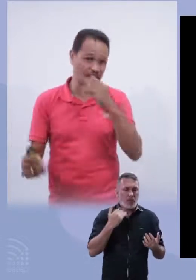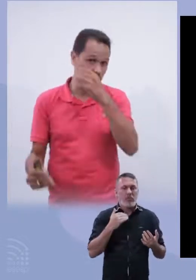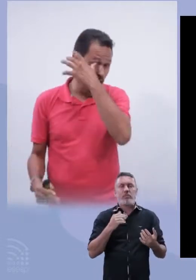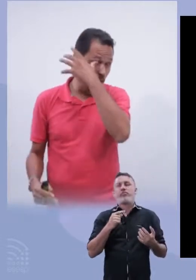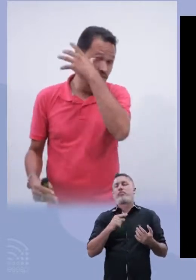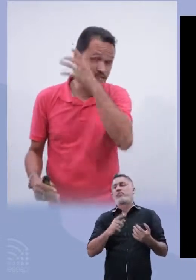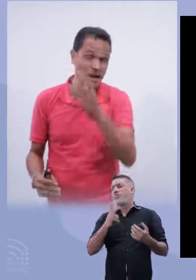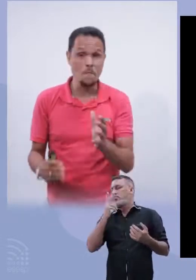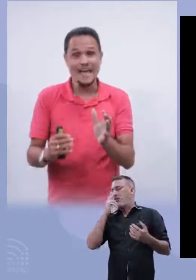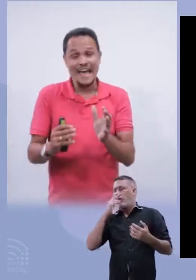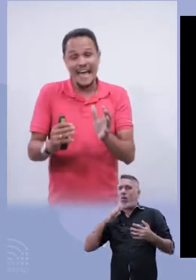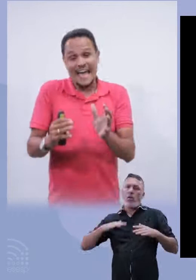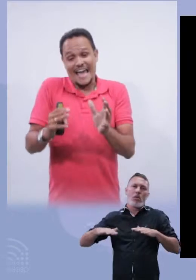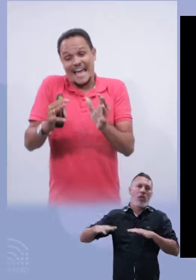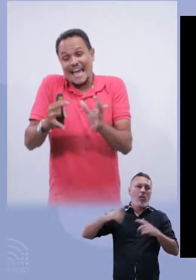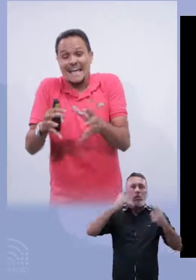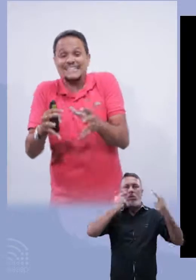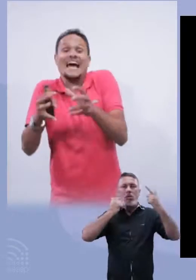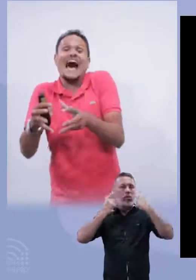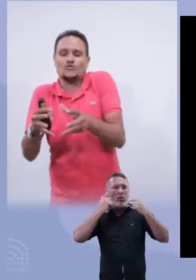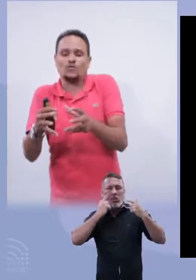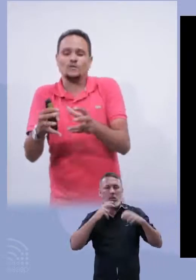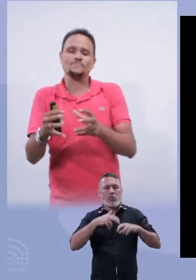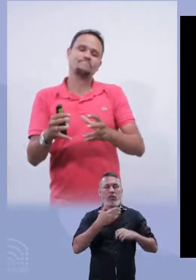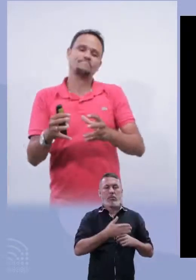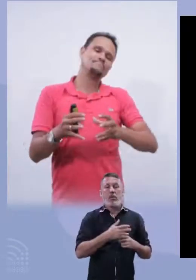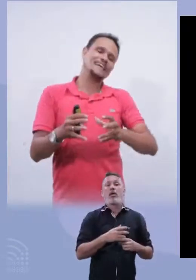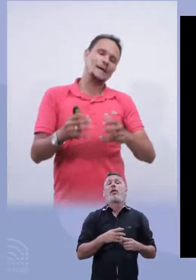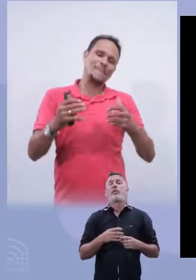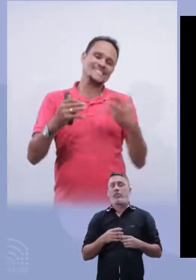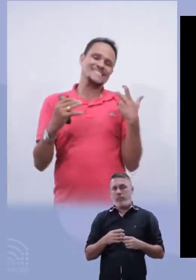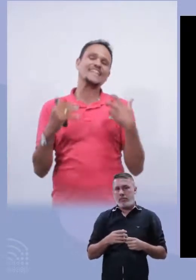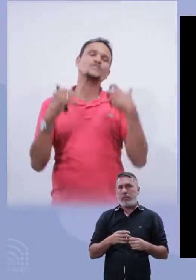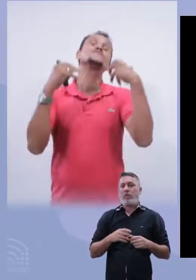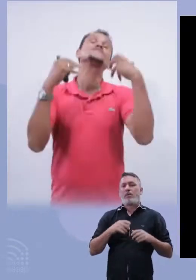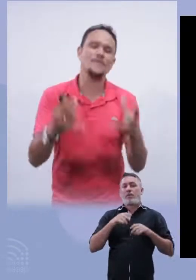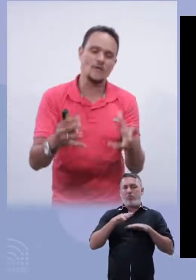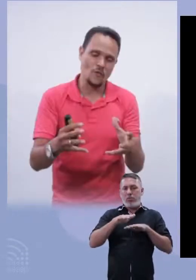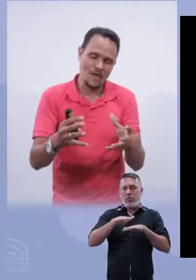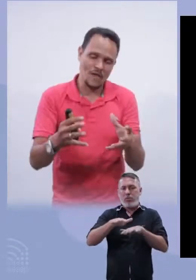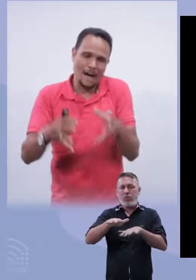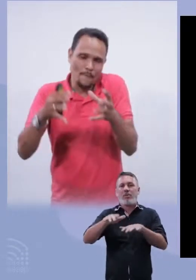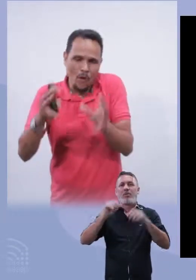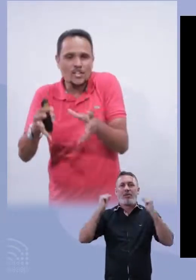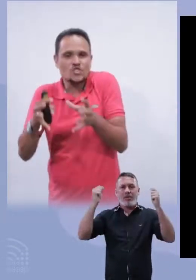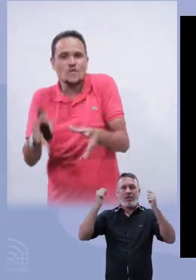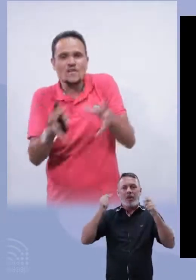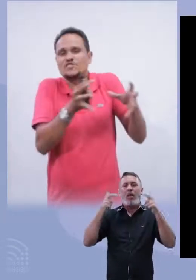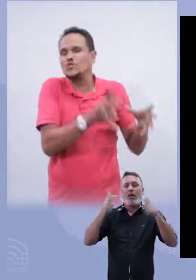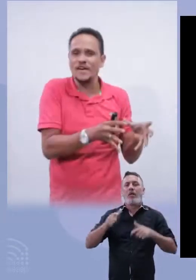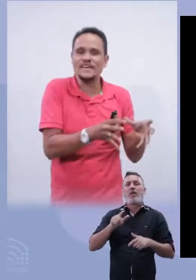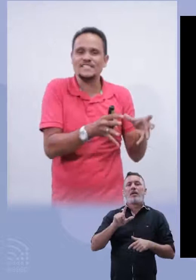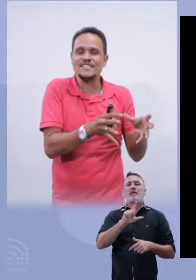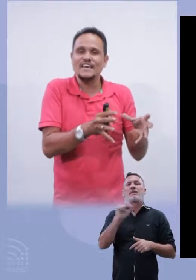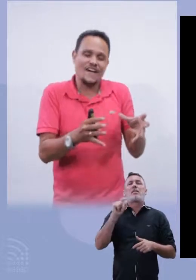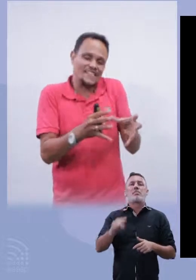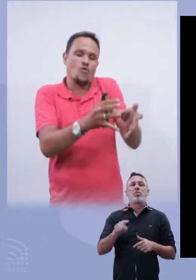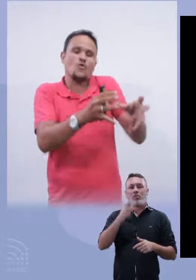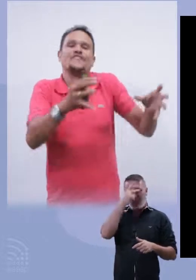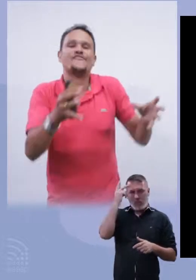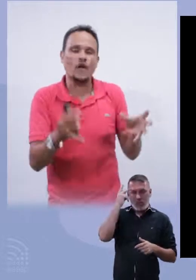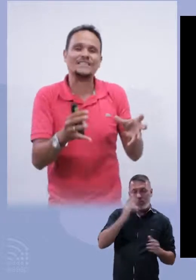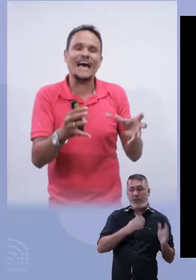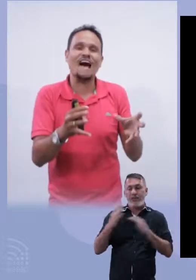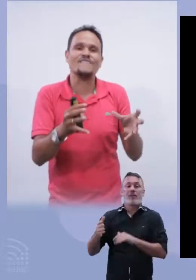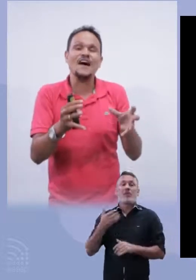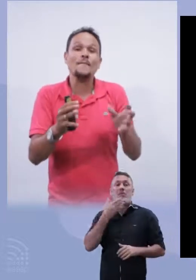ali vai ser uma comoção. Esse ato da passeata dos 100 mil e a morte do menino Edson Luiz vai ser